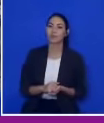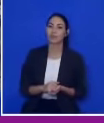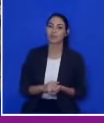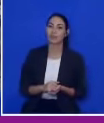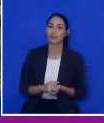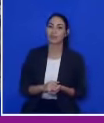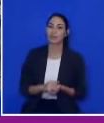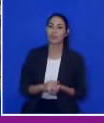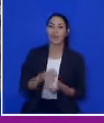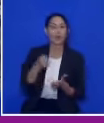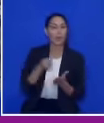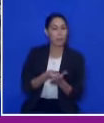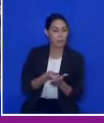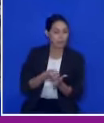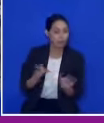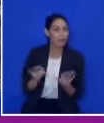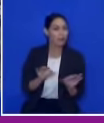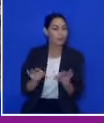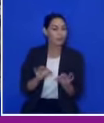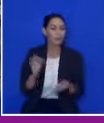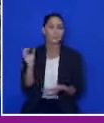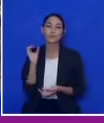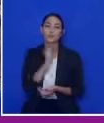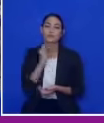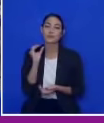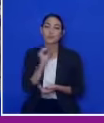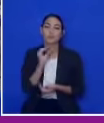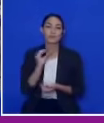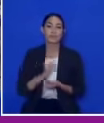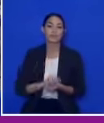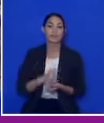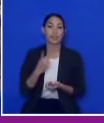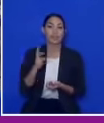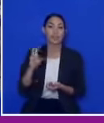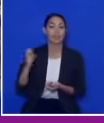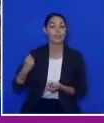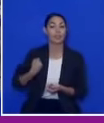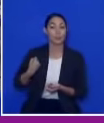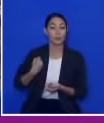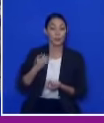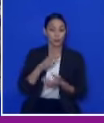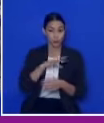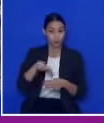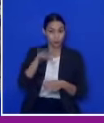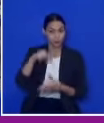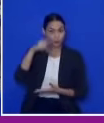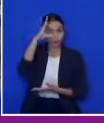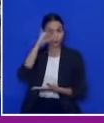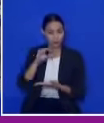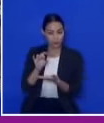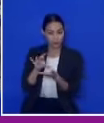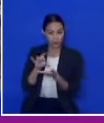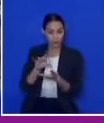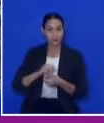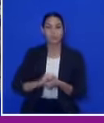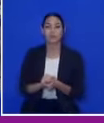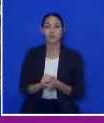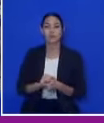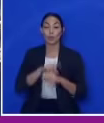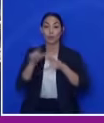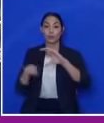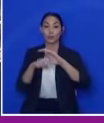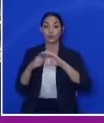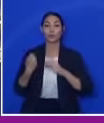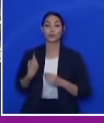pega suas apostas em mãos, porque já você vai conhecer os 15 números premiados da Loto Fácil desta noite. Estamos aqui com